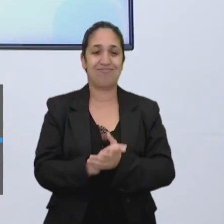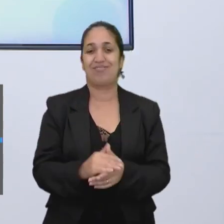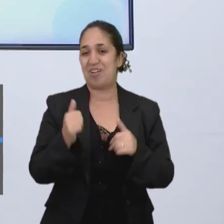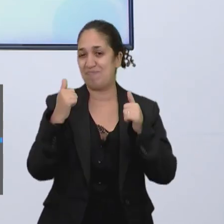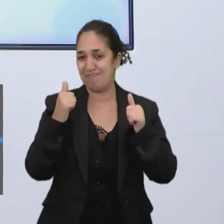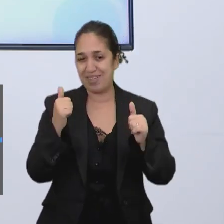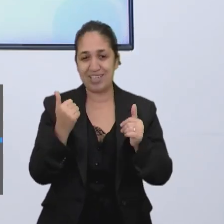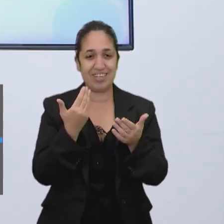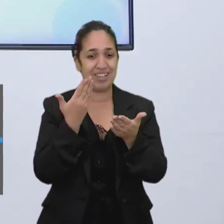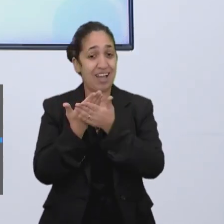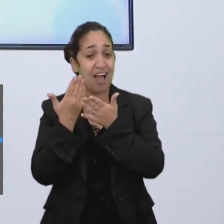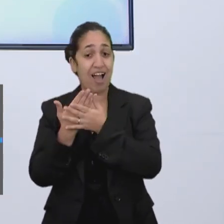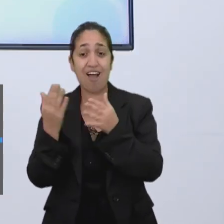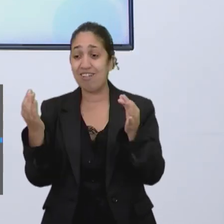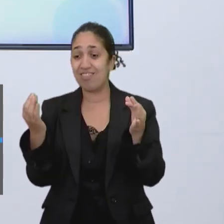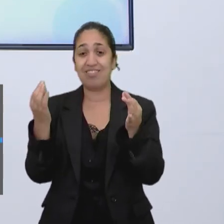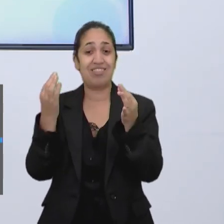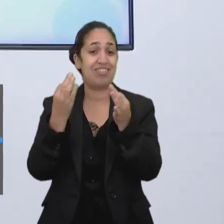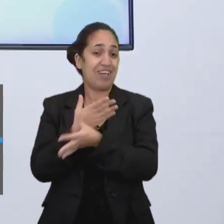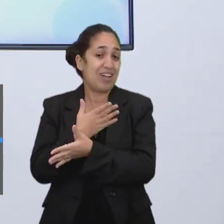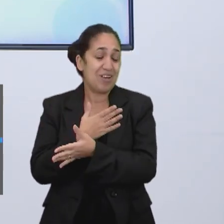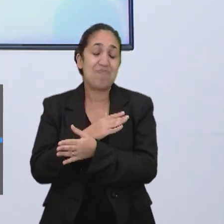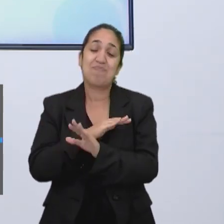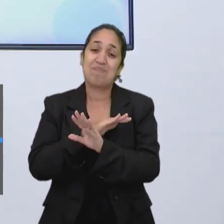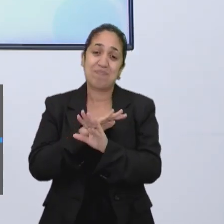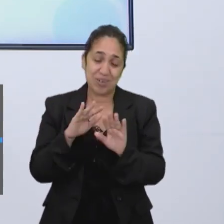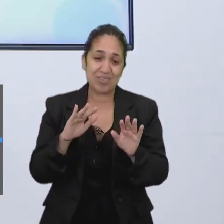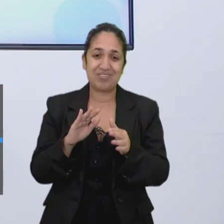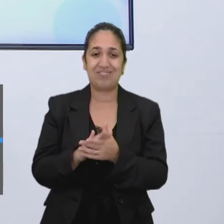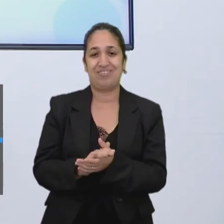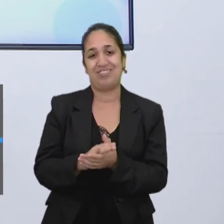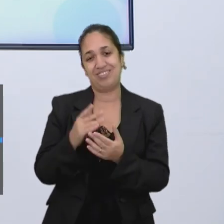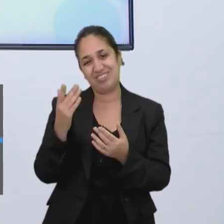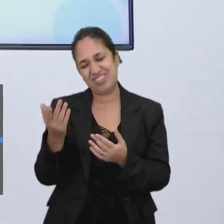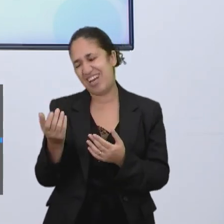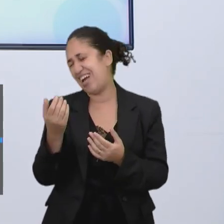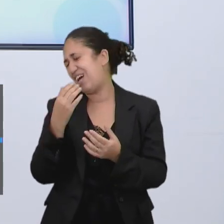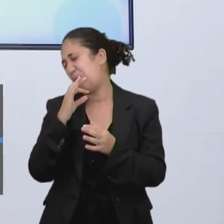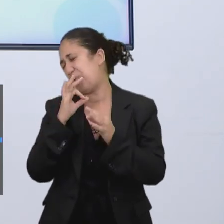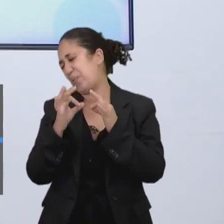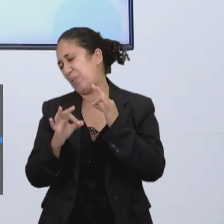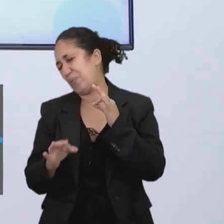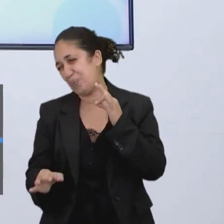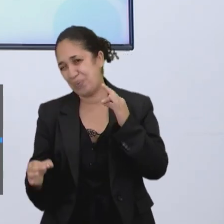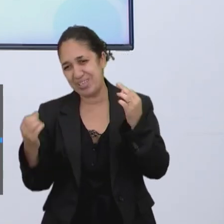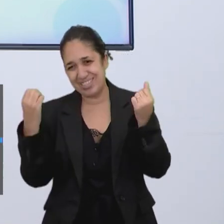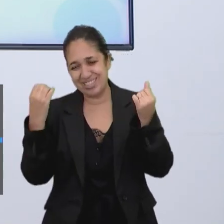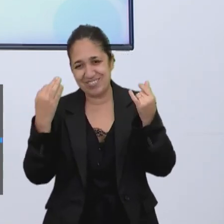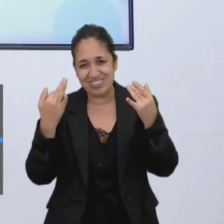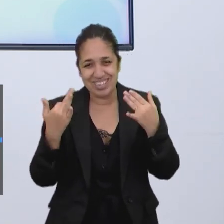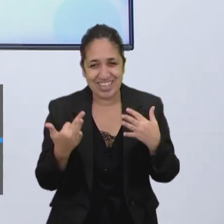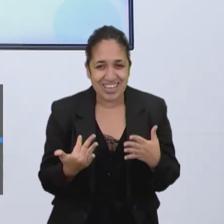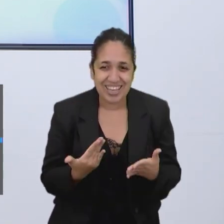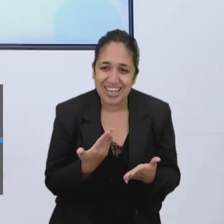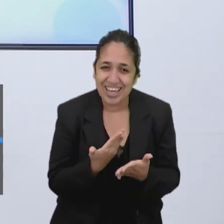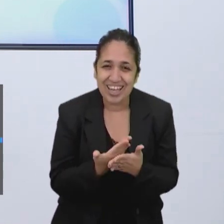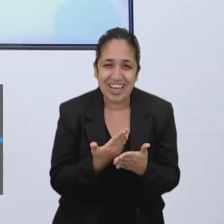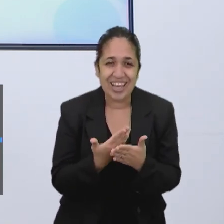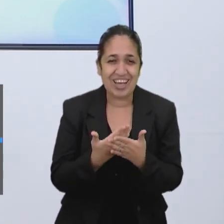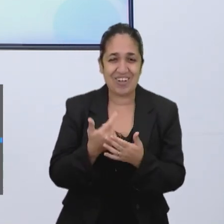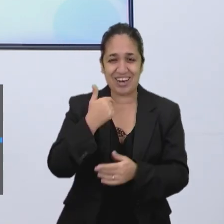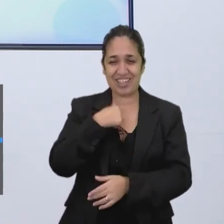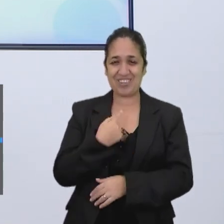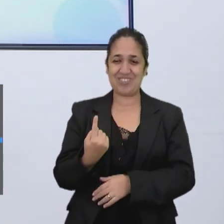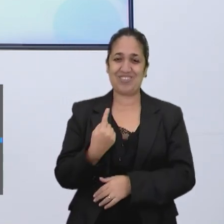a aula acabou, a aula terminou, falei um monte para vocês, né? A aula foi praticamente um monólogo